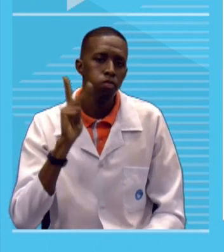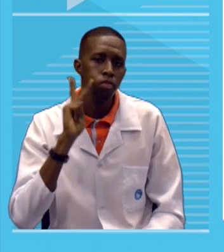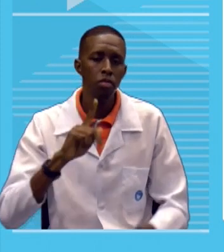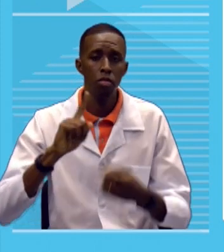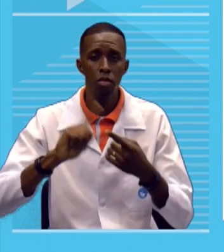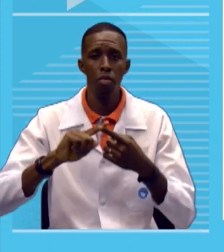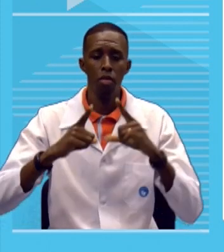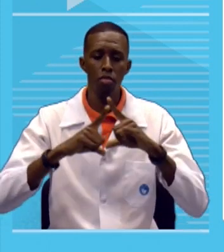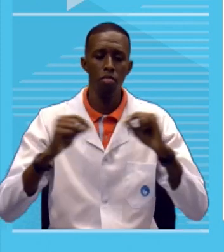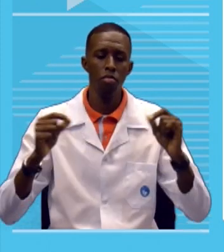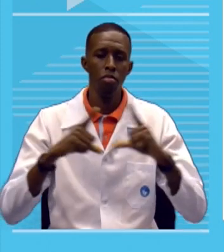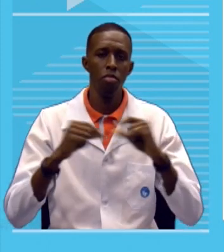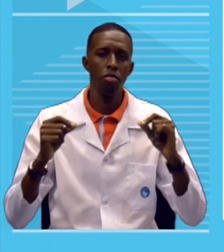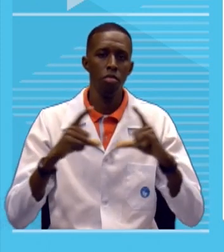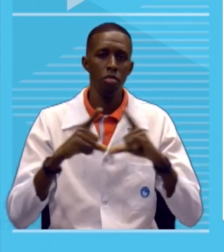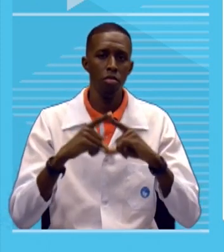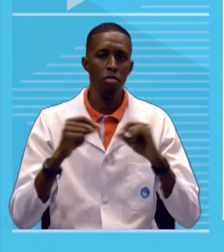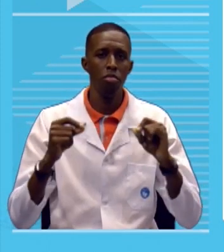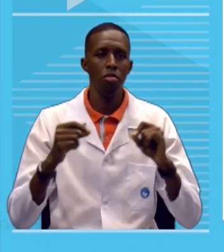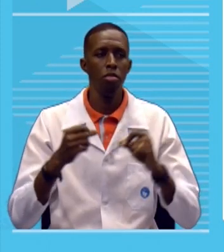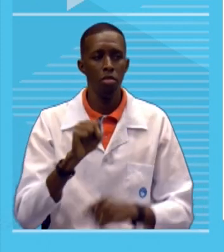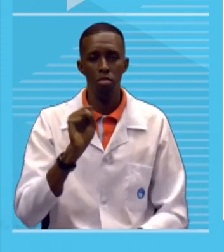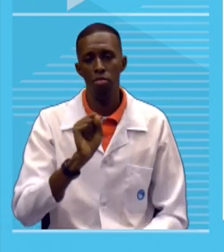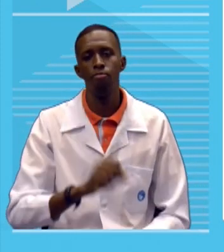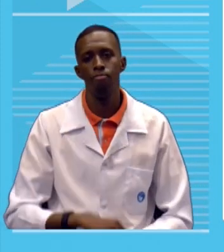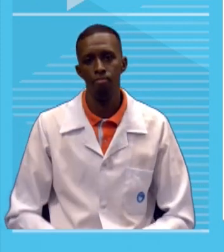Federal. Então, dessas cidades, né,